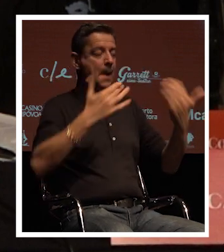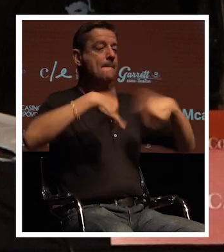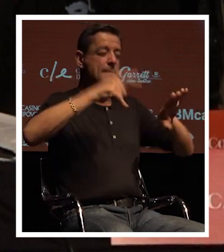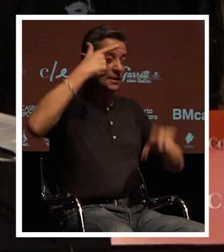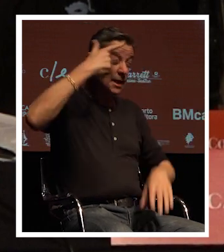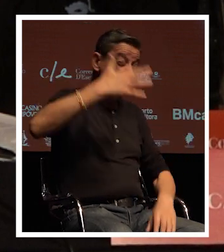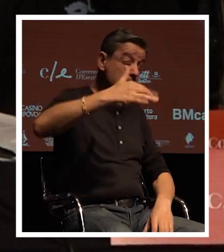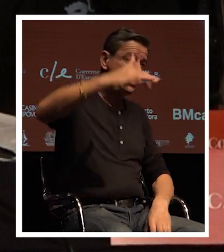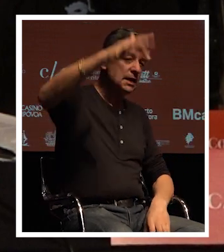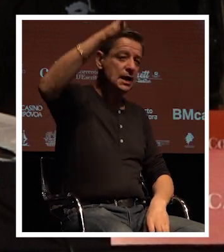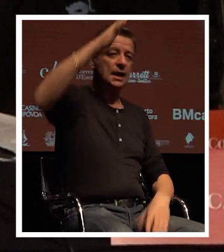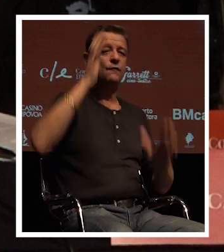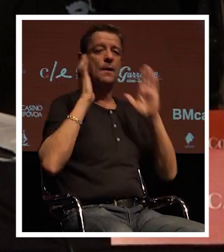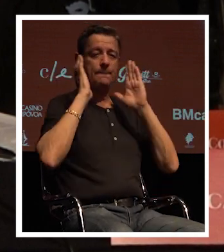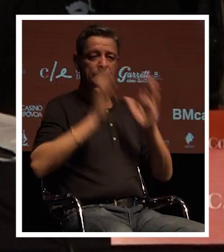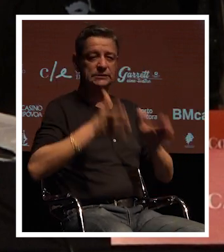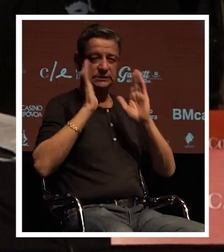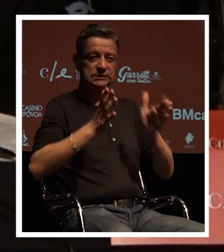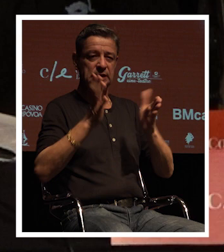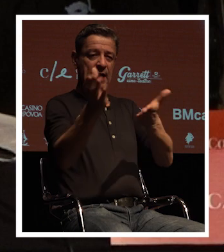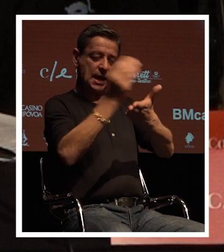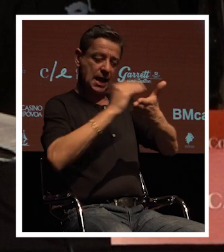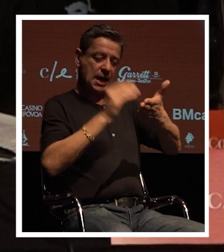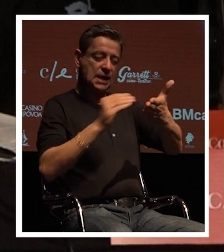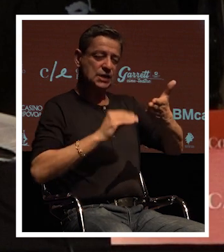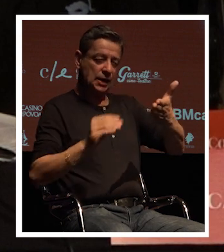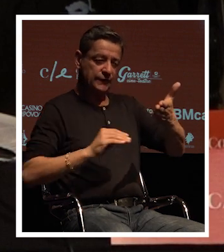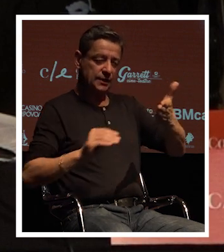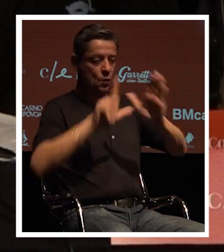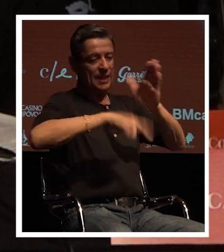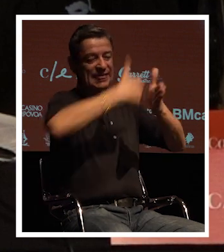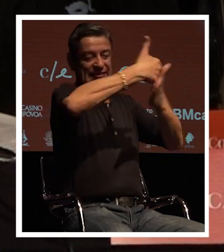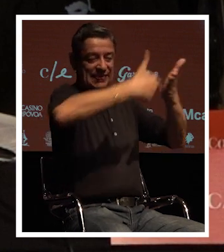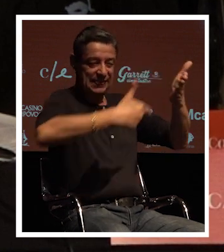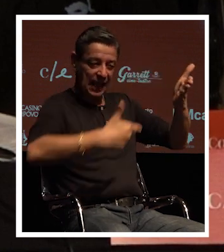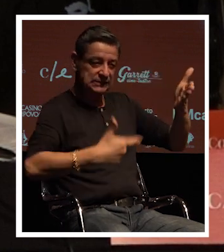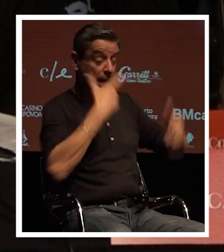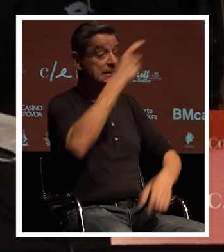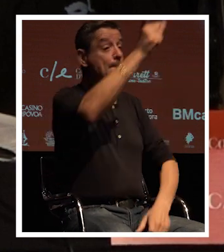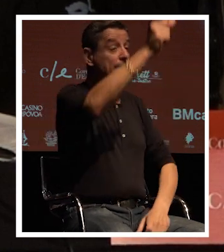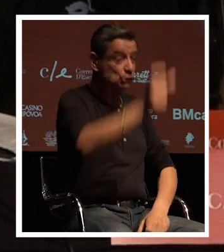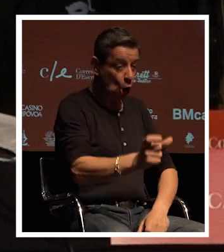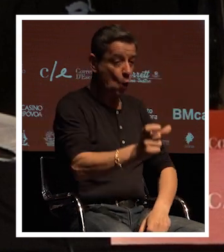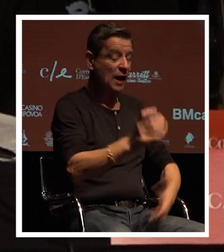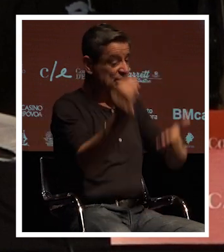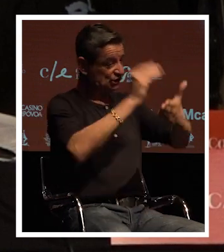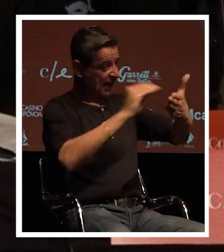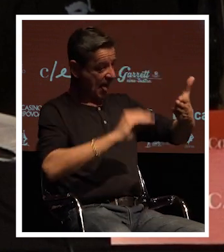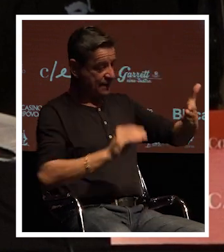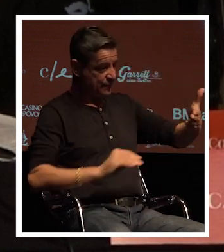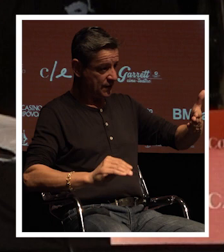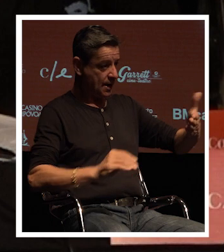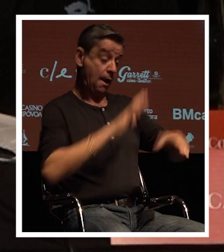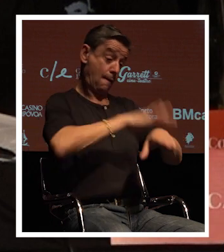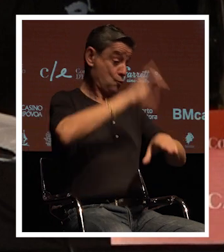imaginam a ginástica necessária para escrever as linhas deste texto que se referem a essa pessoa que escreve É por essas